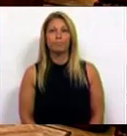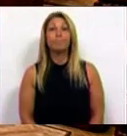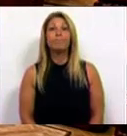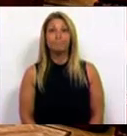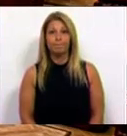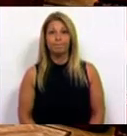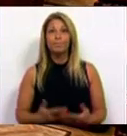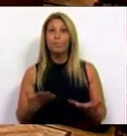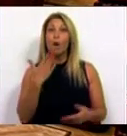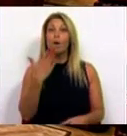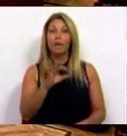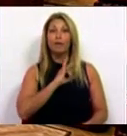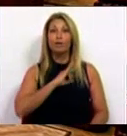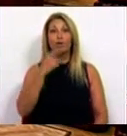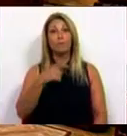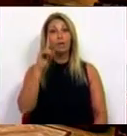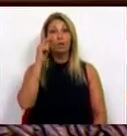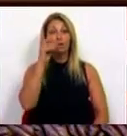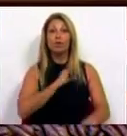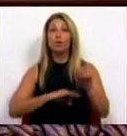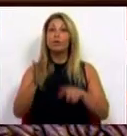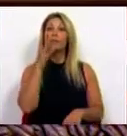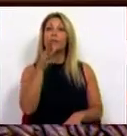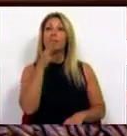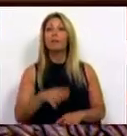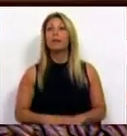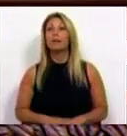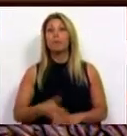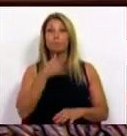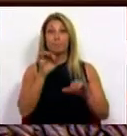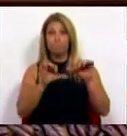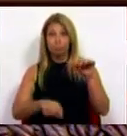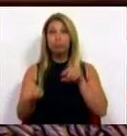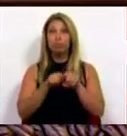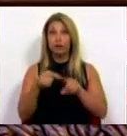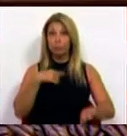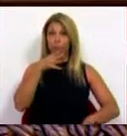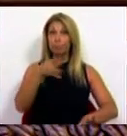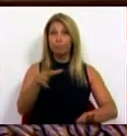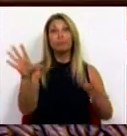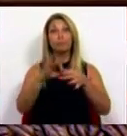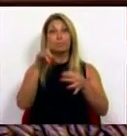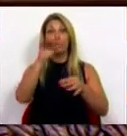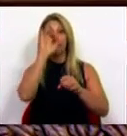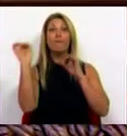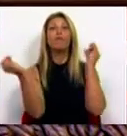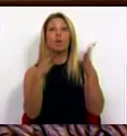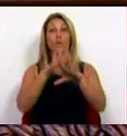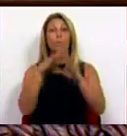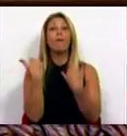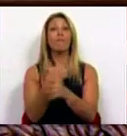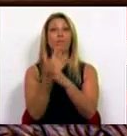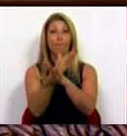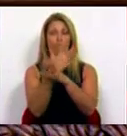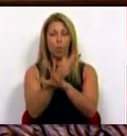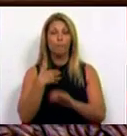Muito obrigada, Sr. Presidente, senhoras e senhores deputados. A declaração política que vou fazer é também sobre a floresta e sobre os incêndios florestais.